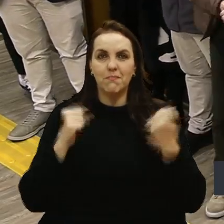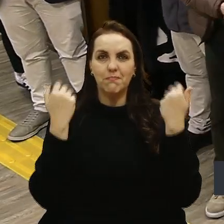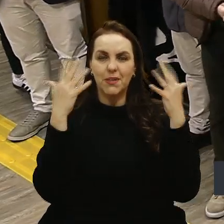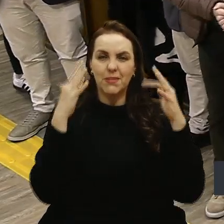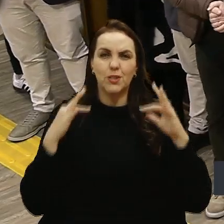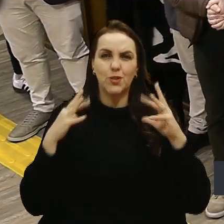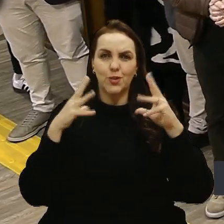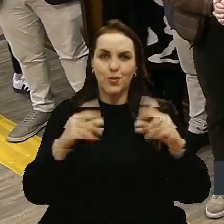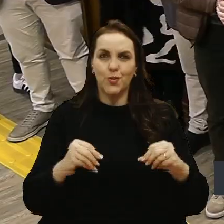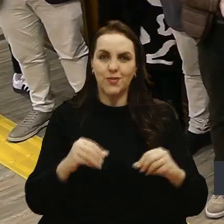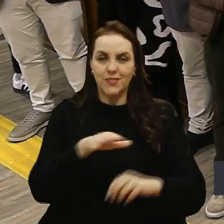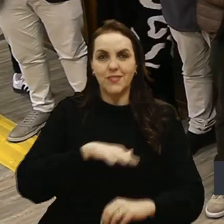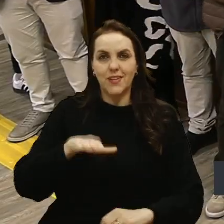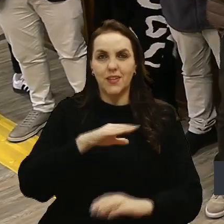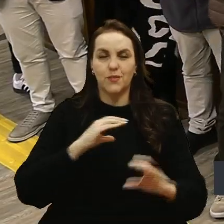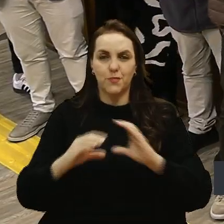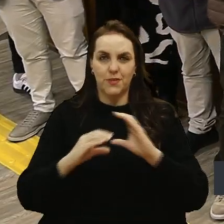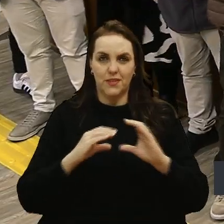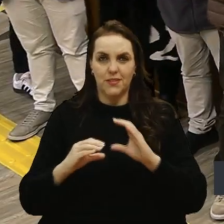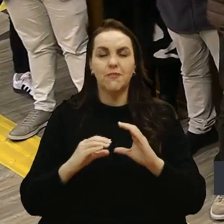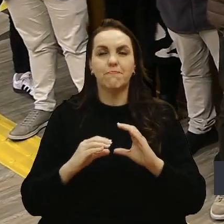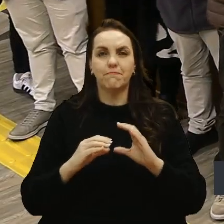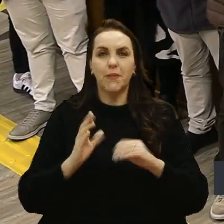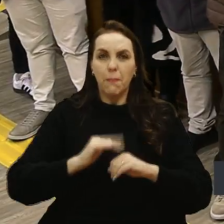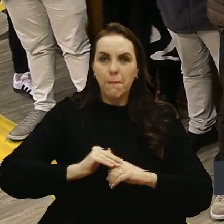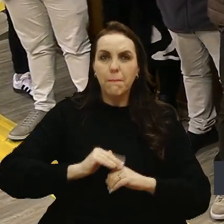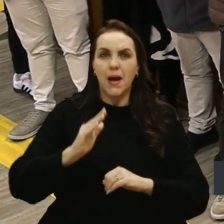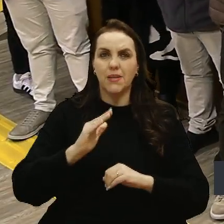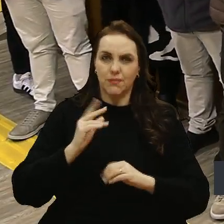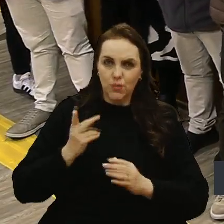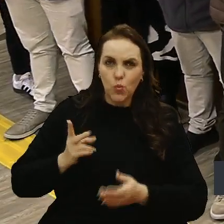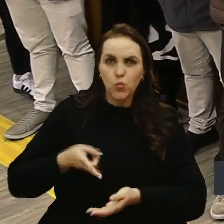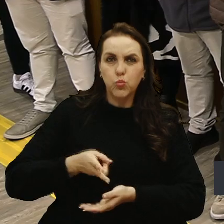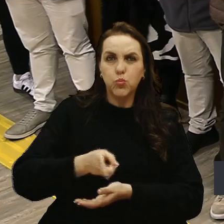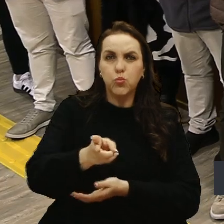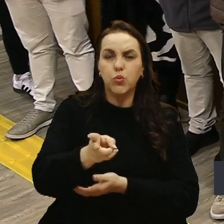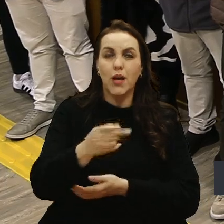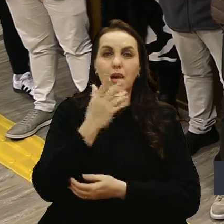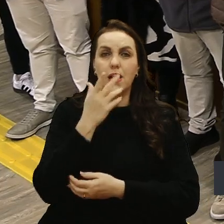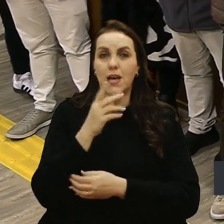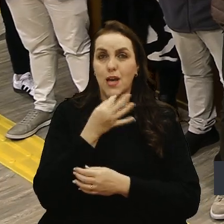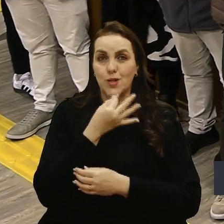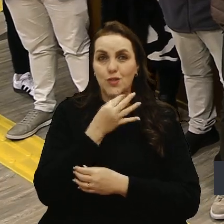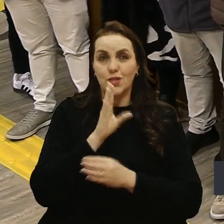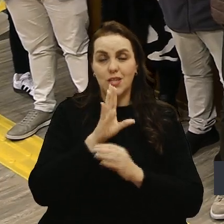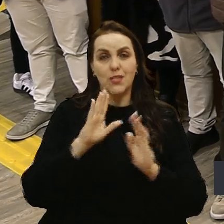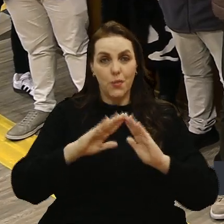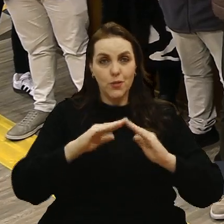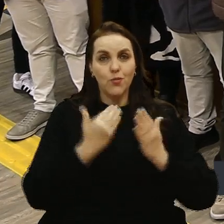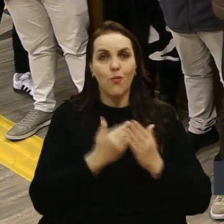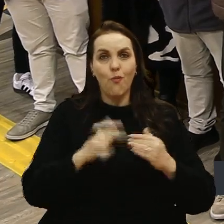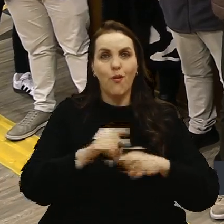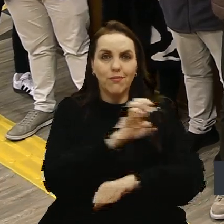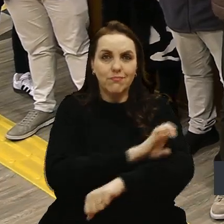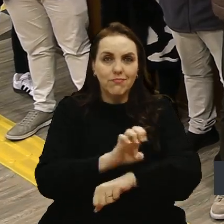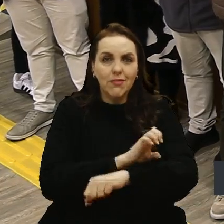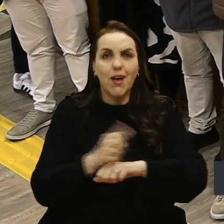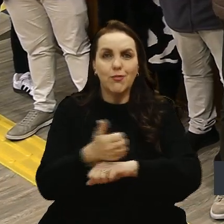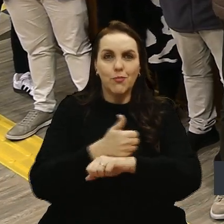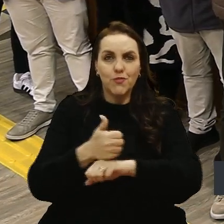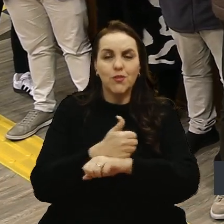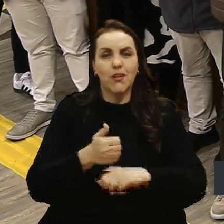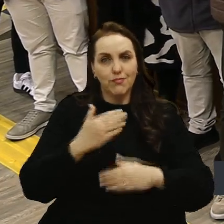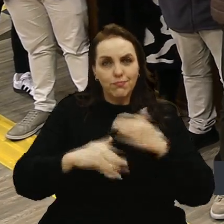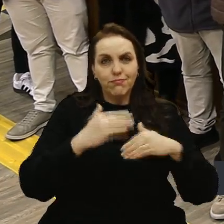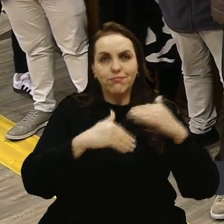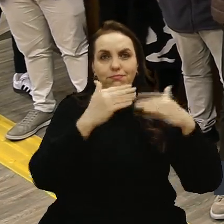da comunicação, que tenhamos mais, que Caxias siga sendo escola de estagiários, de profissionais. E vamos em frente aí,